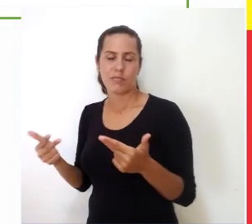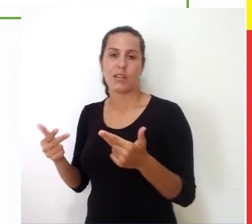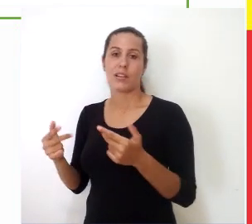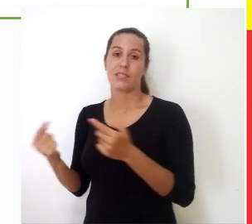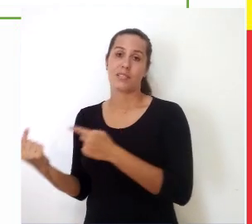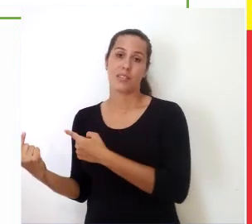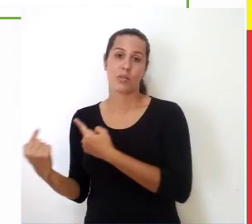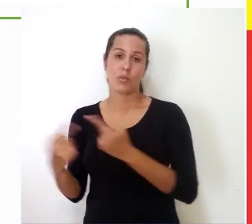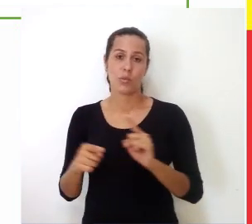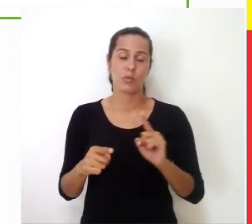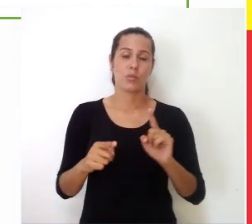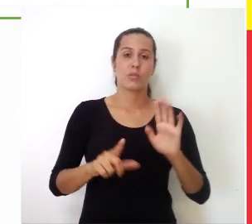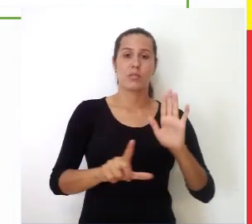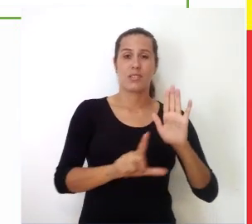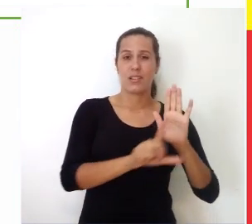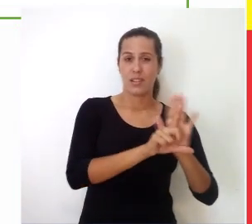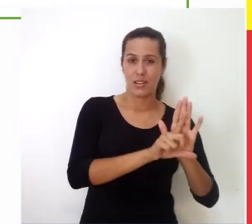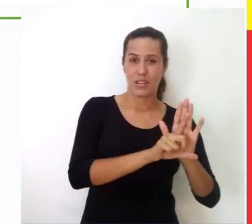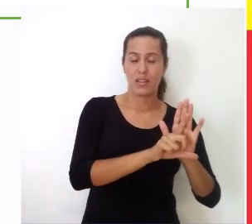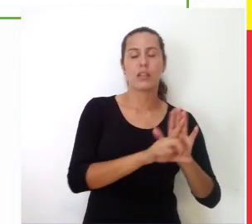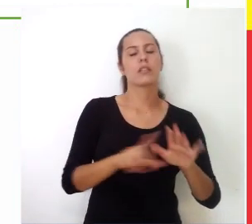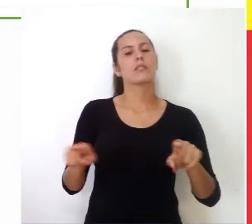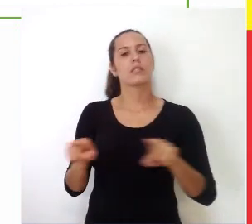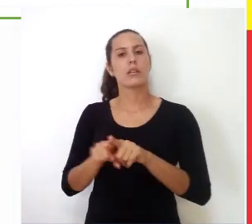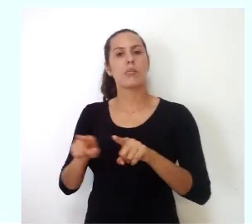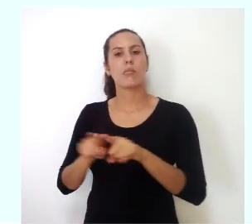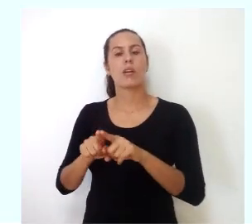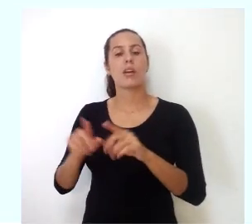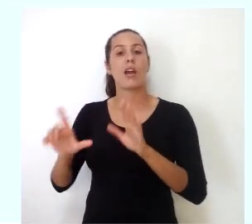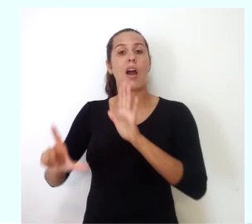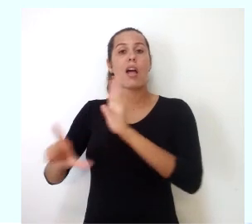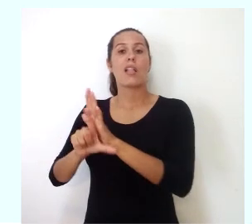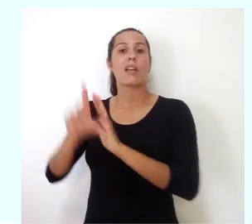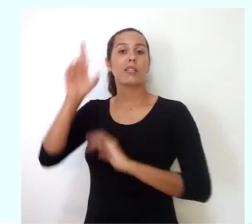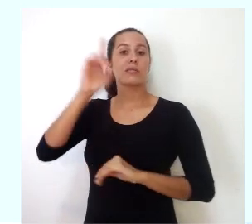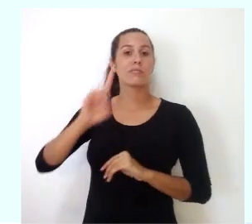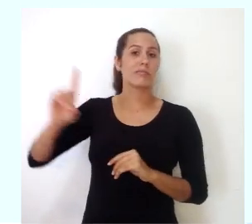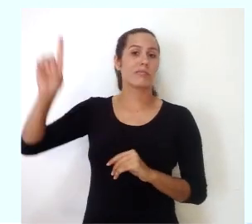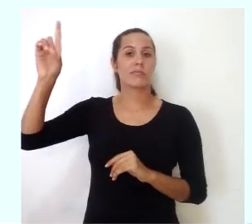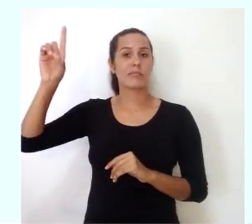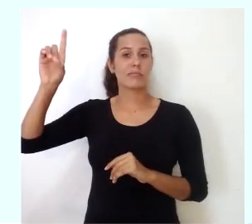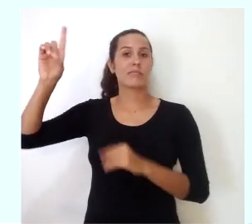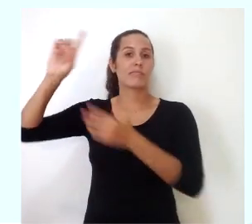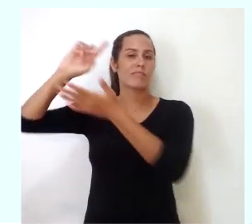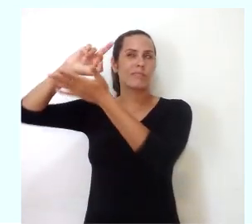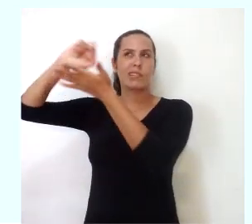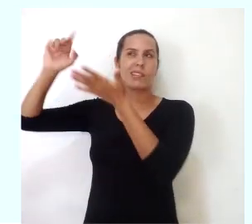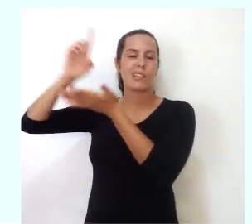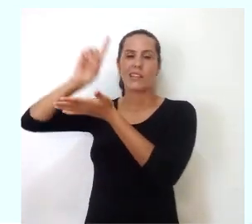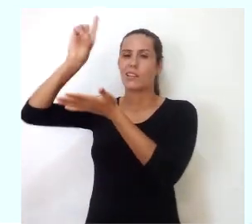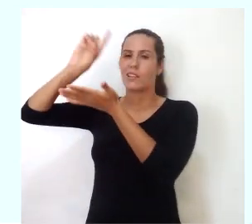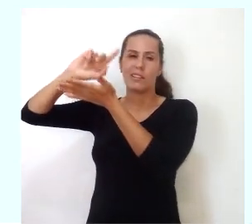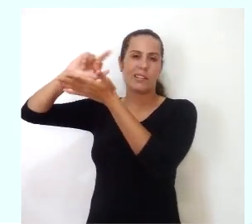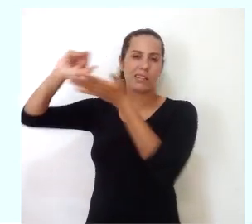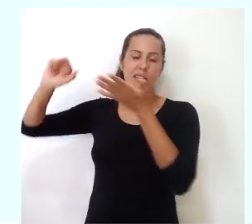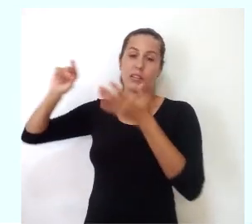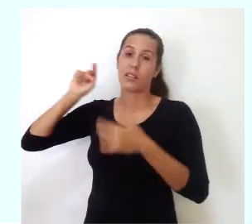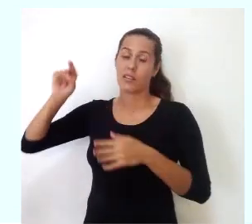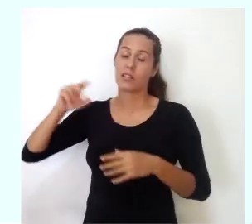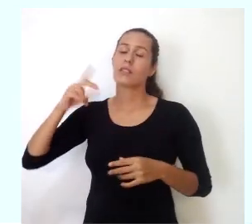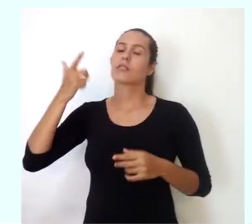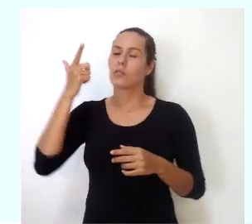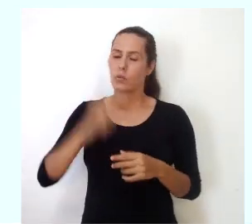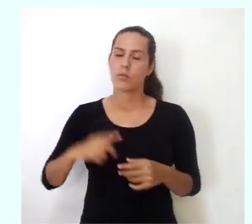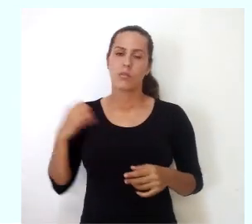das leis divinas e as leis materiais e as leis do homem. Então, é por isso, mais uma vez, essa